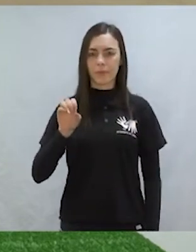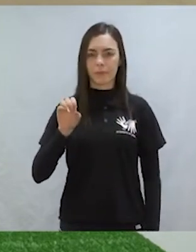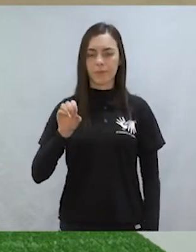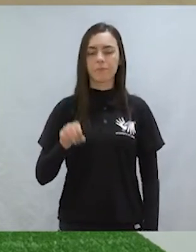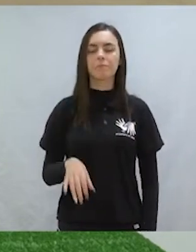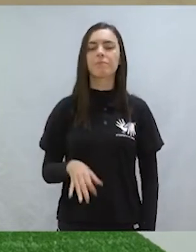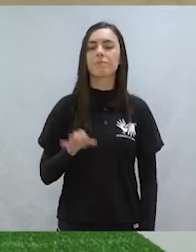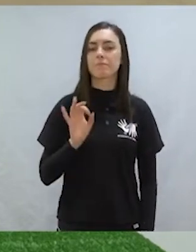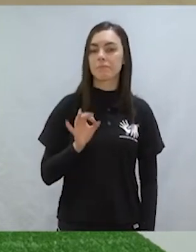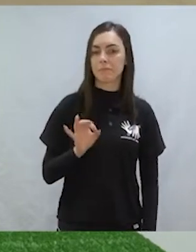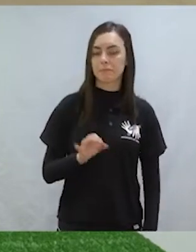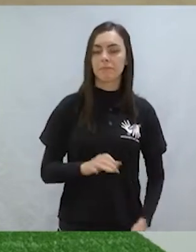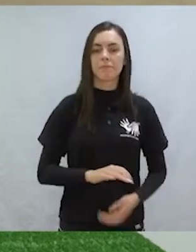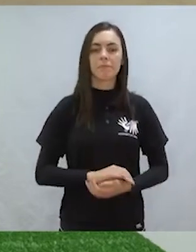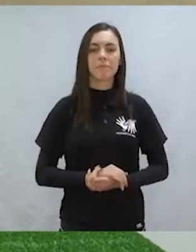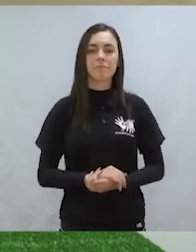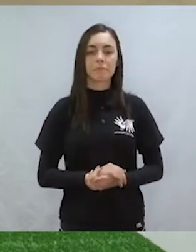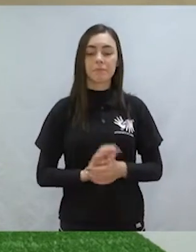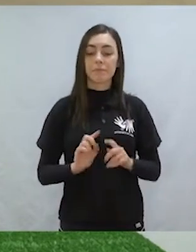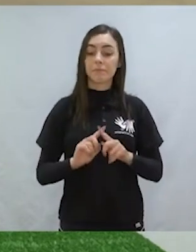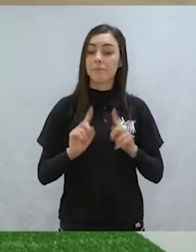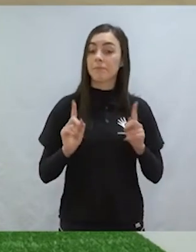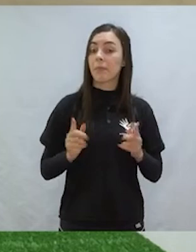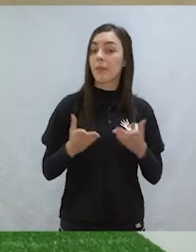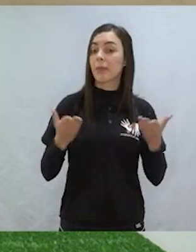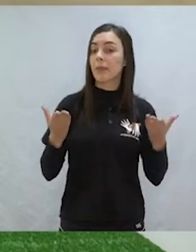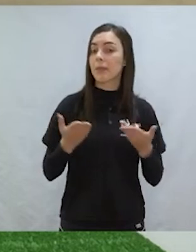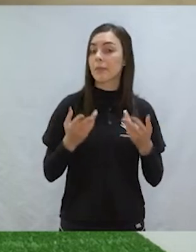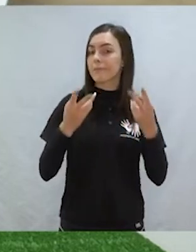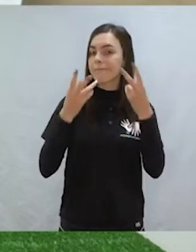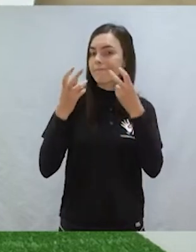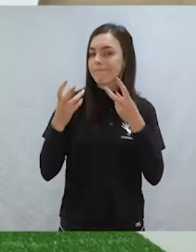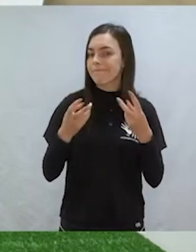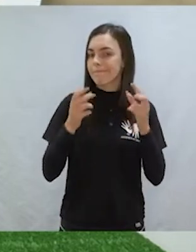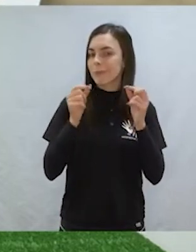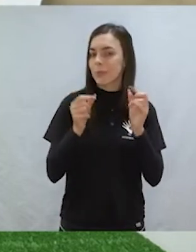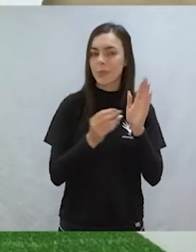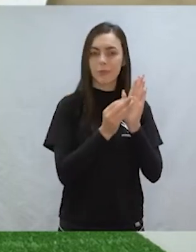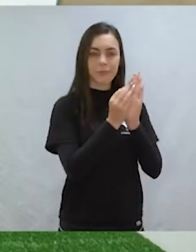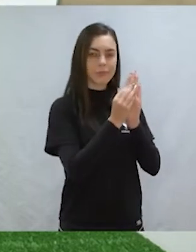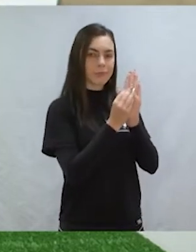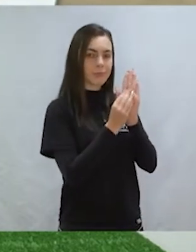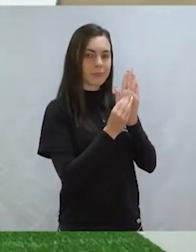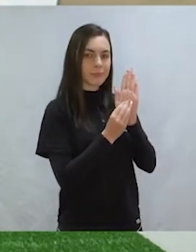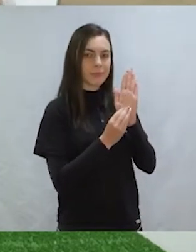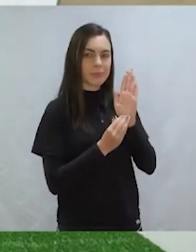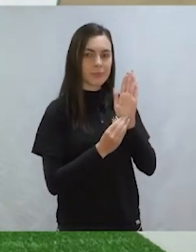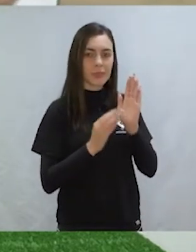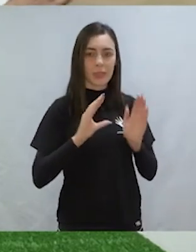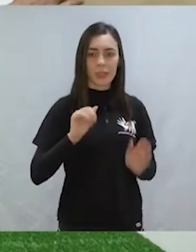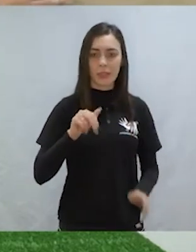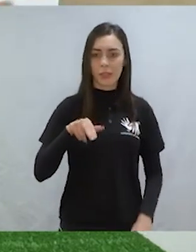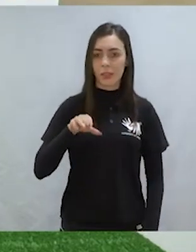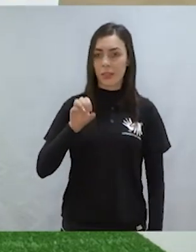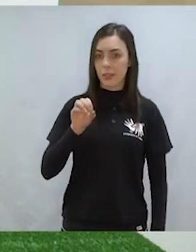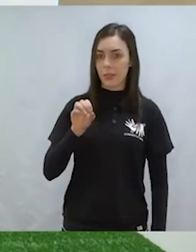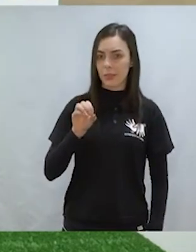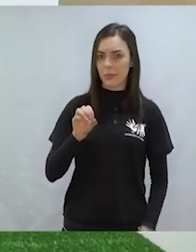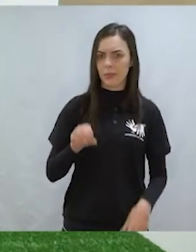cano. Muito bem. Mas agora a gente vai observar o que? Olha lá, o cano não